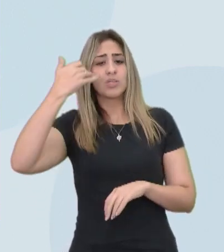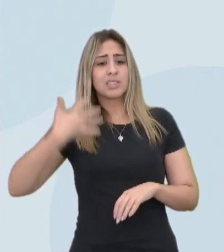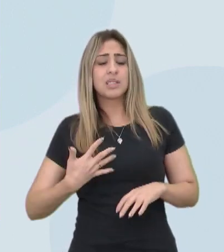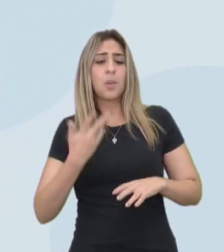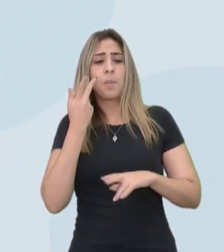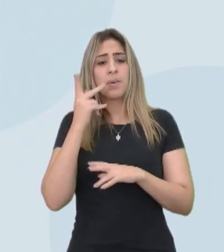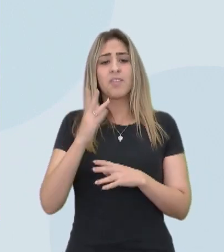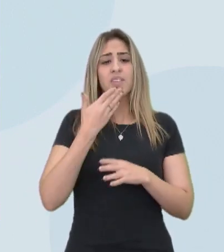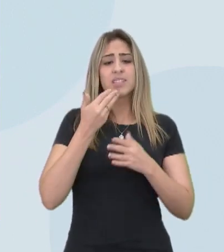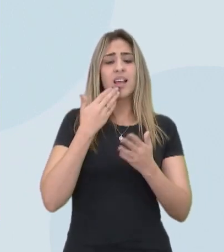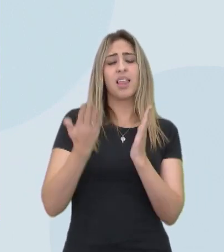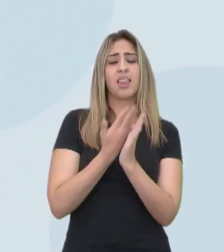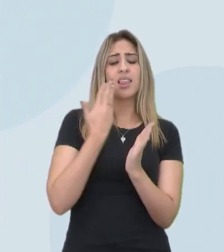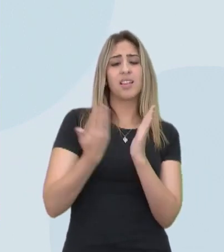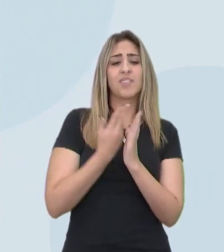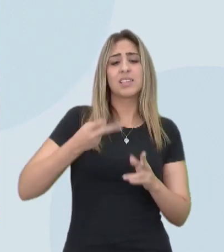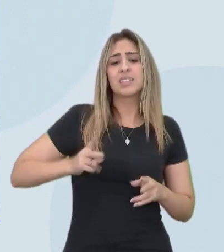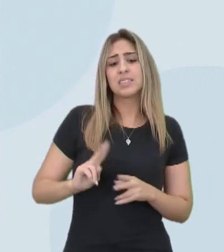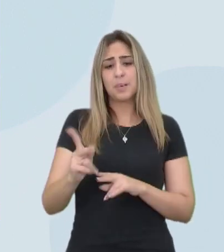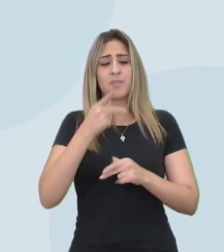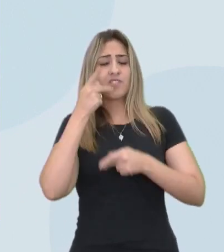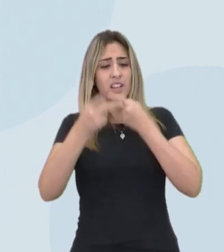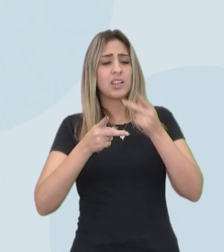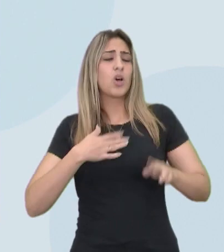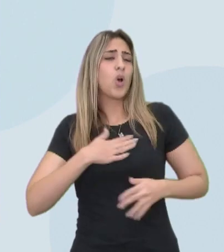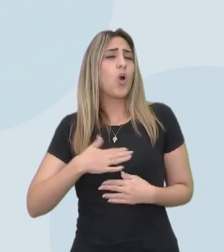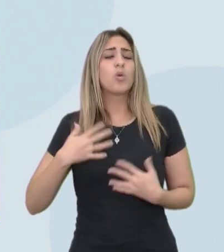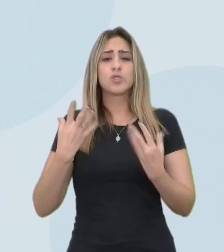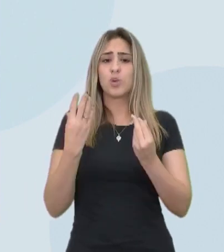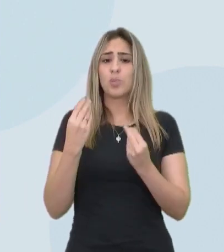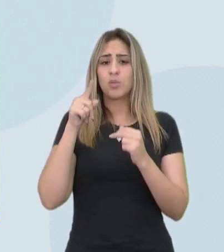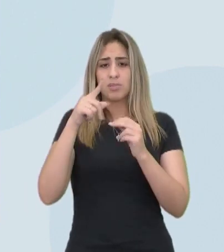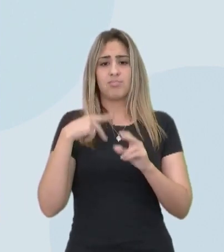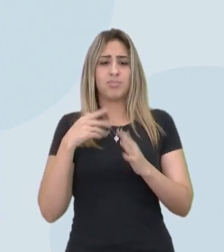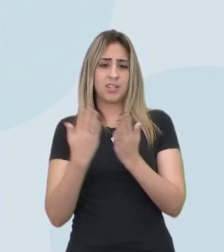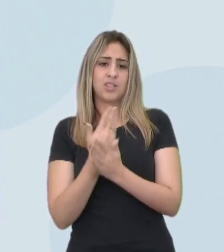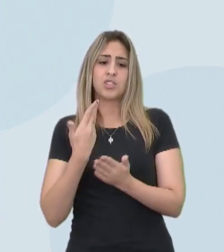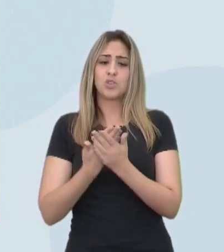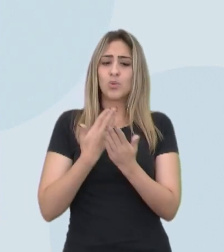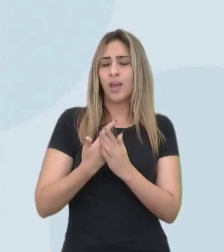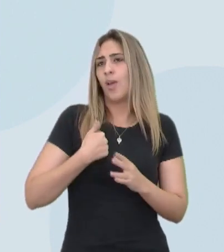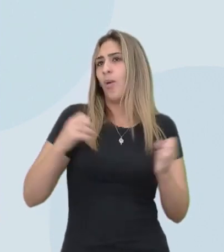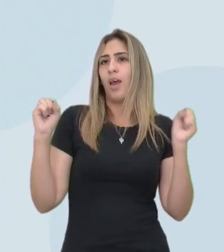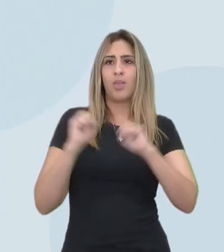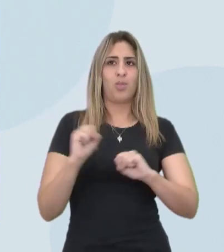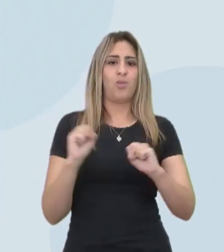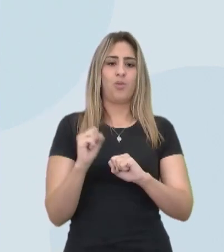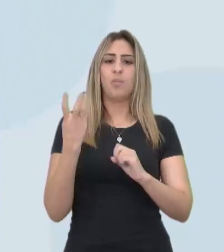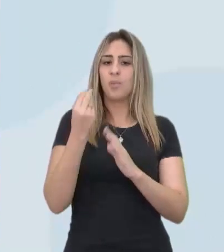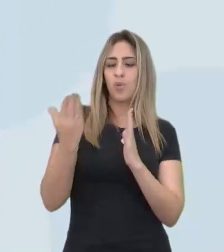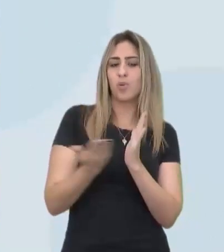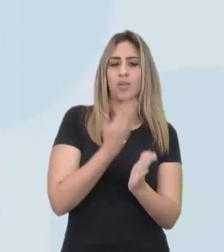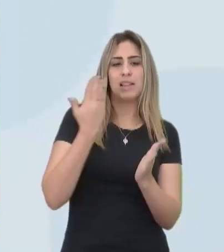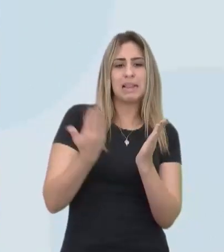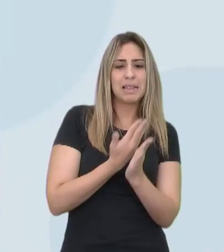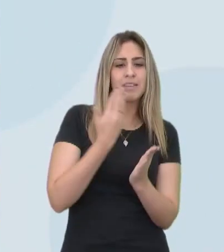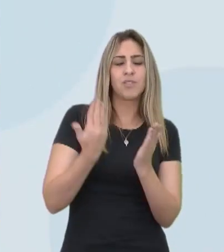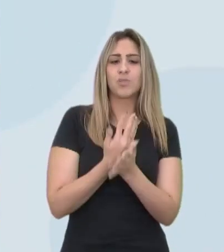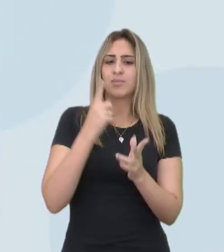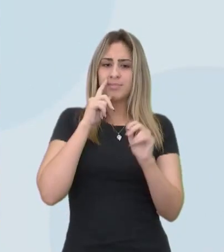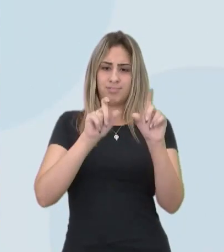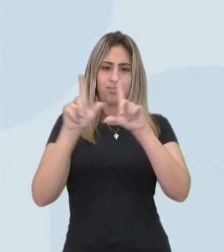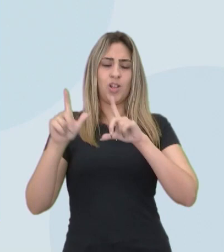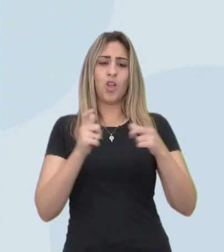facilitar. Livros, sempre estudei. Gosto muito de estudar. Estudar é a minha cara, então, muitos livros. Ó, livros na